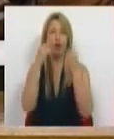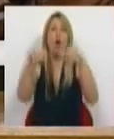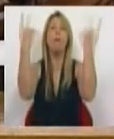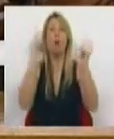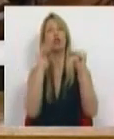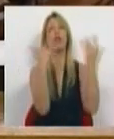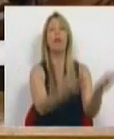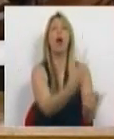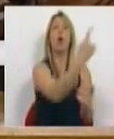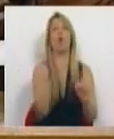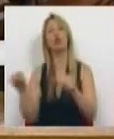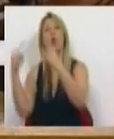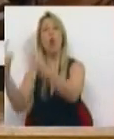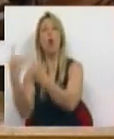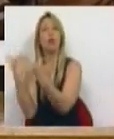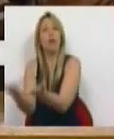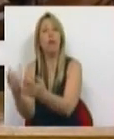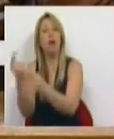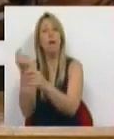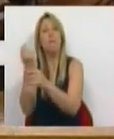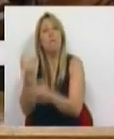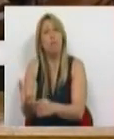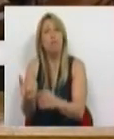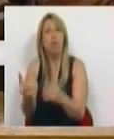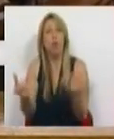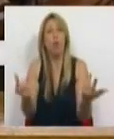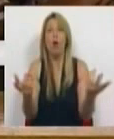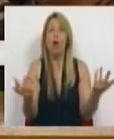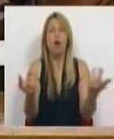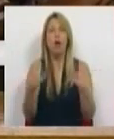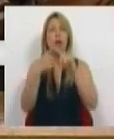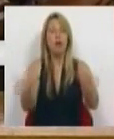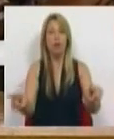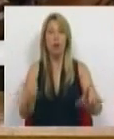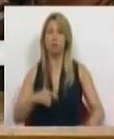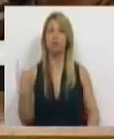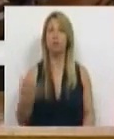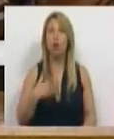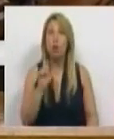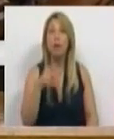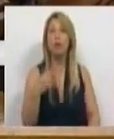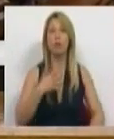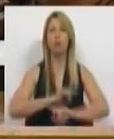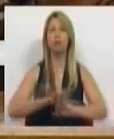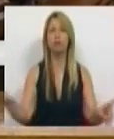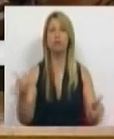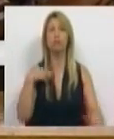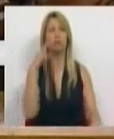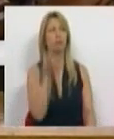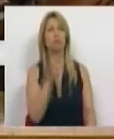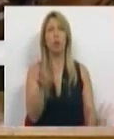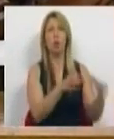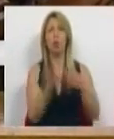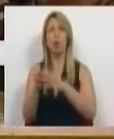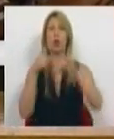a uns mais do que a outros. Nós, da parte do PCP, não deixaremos que dividam os portugueses, não deixaremos que se esqueça o mal que